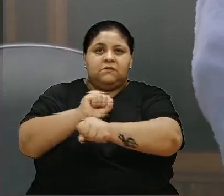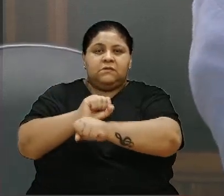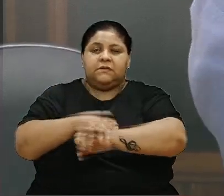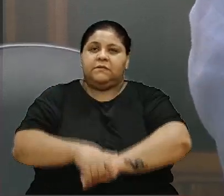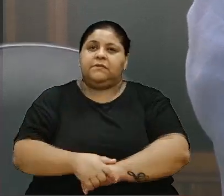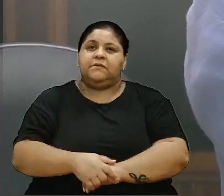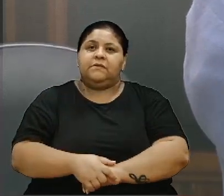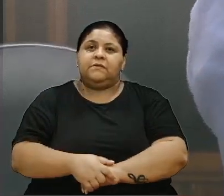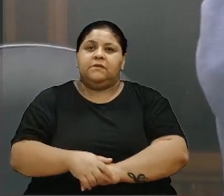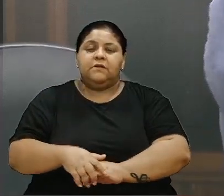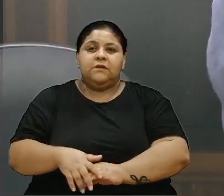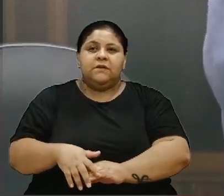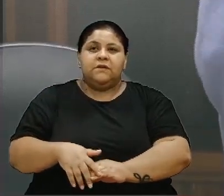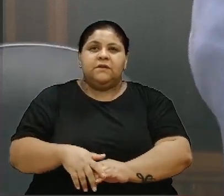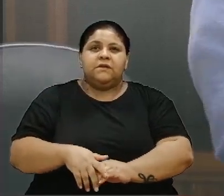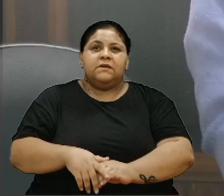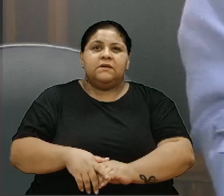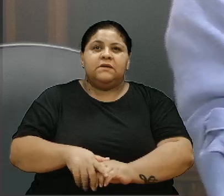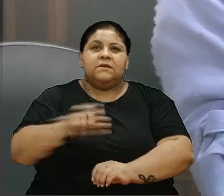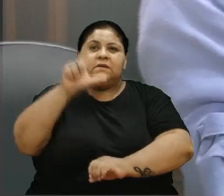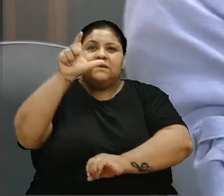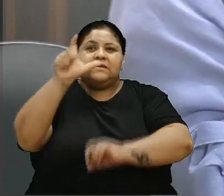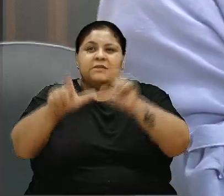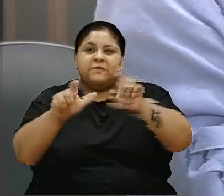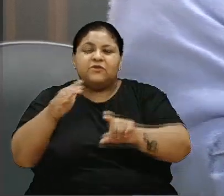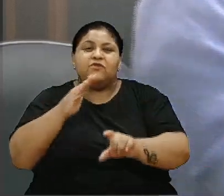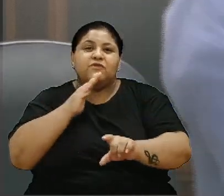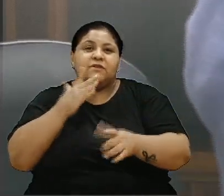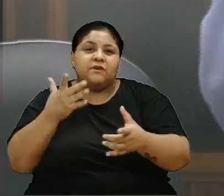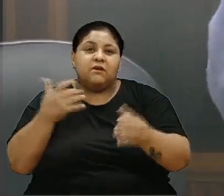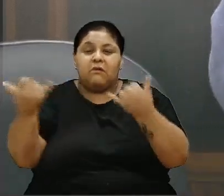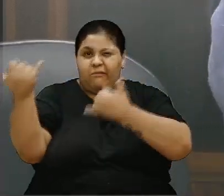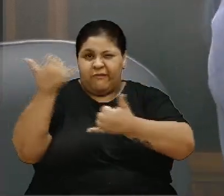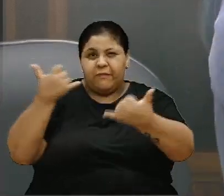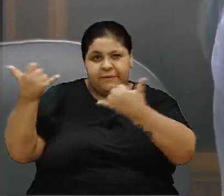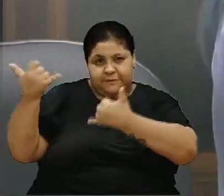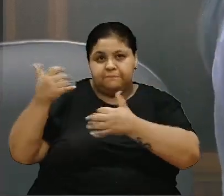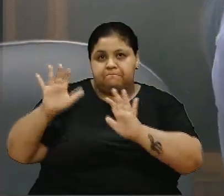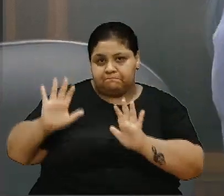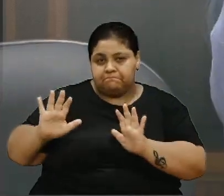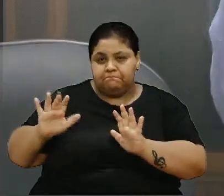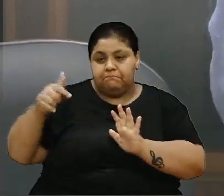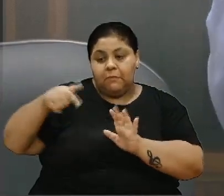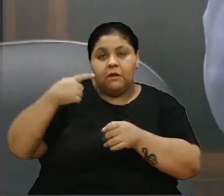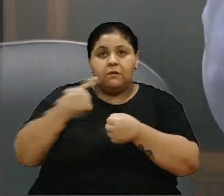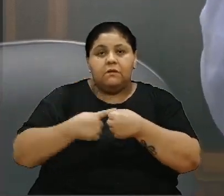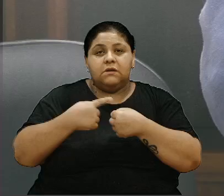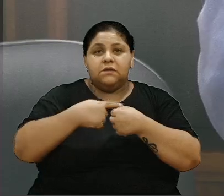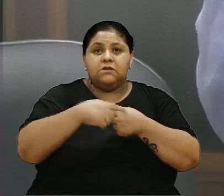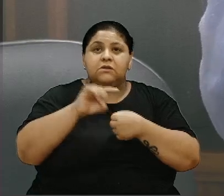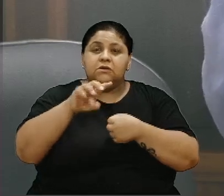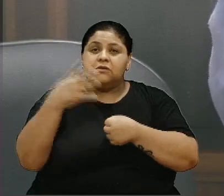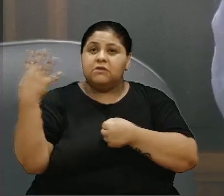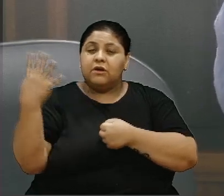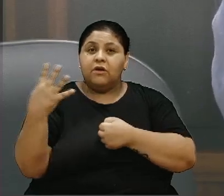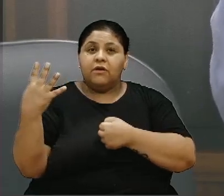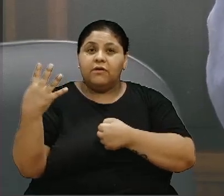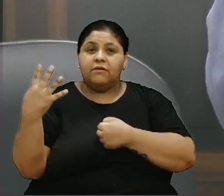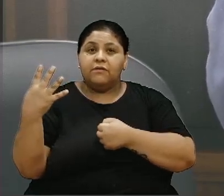vai trazer visibilidade para a nossa cidade. Uma informação, por exemplo, que eu tive acesso é que da nossa cidade apenas